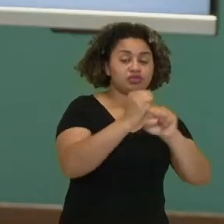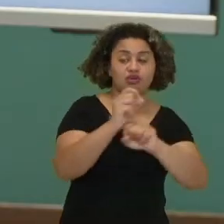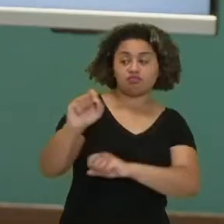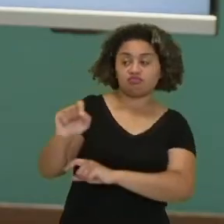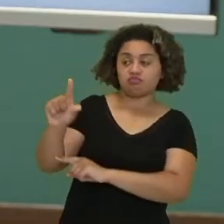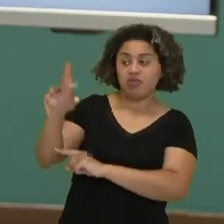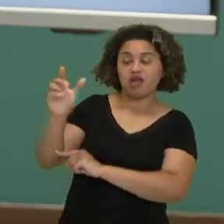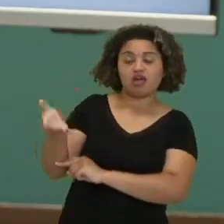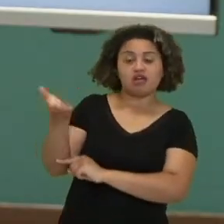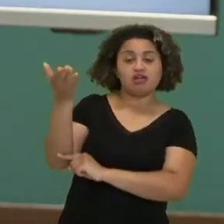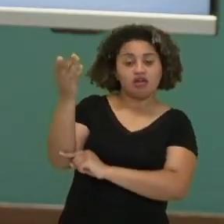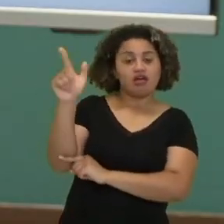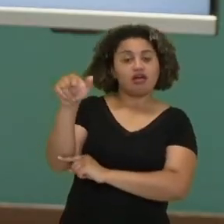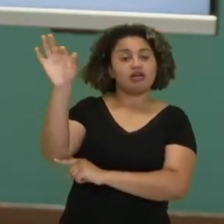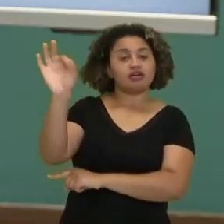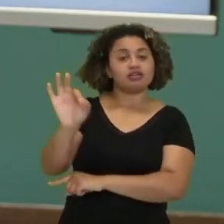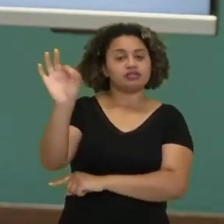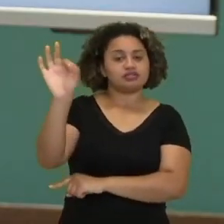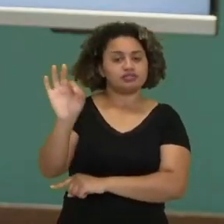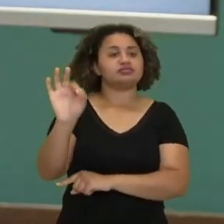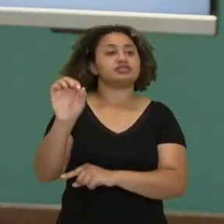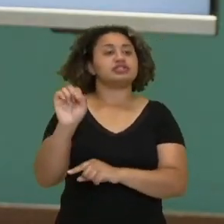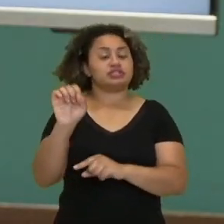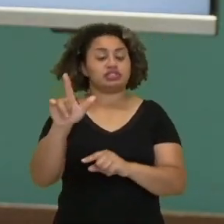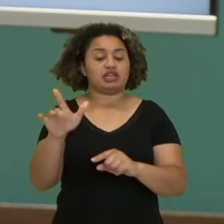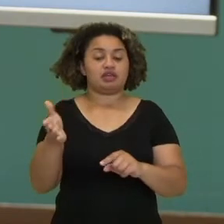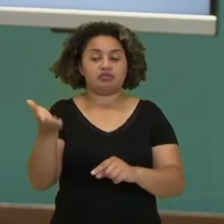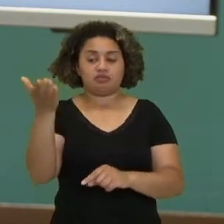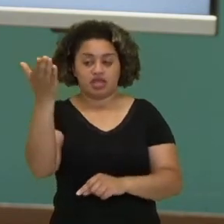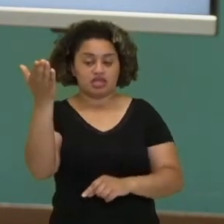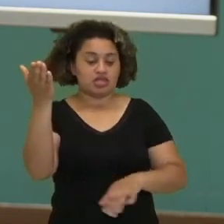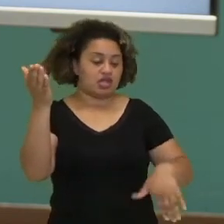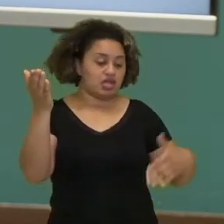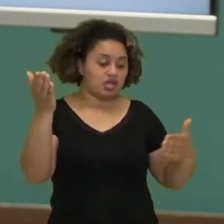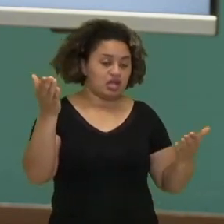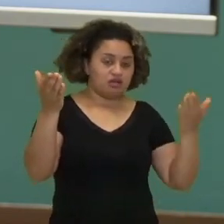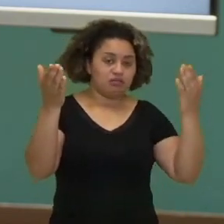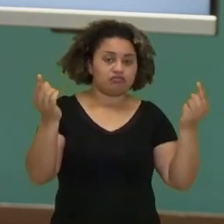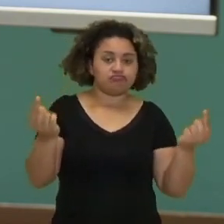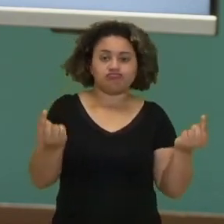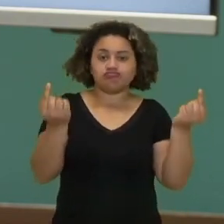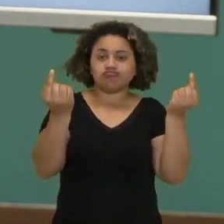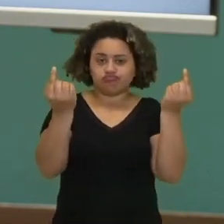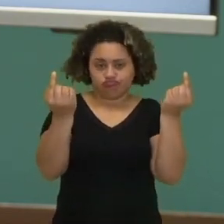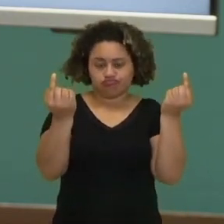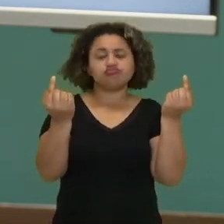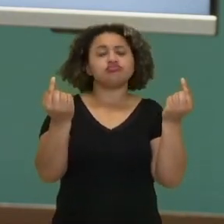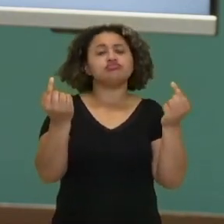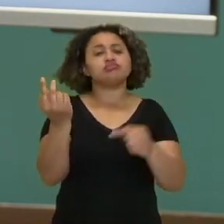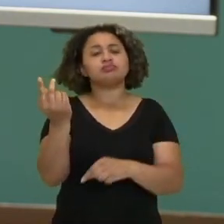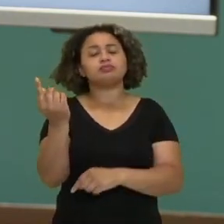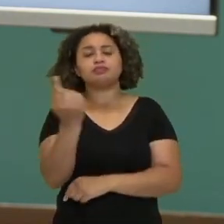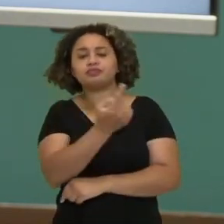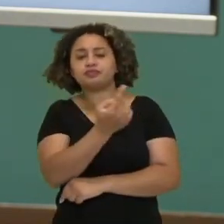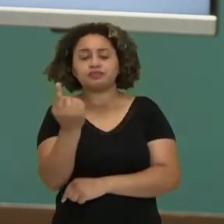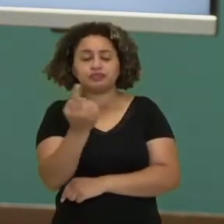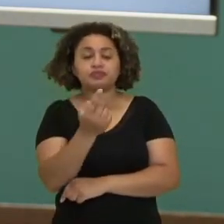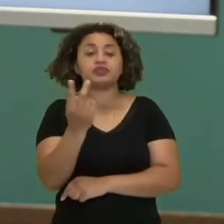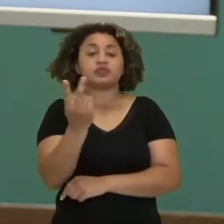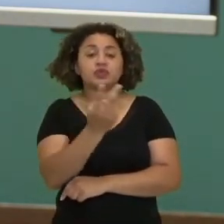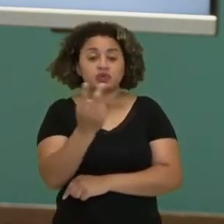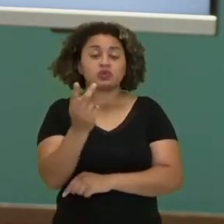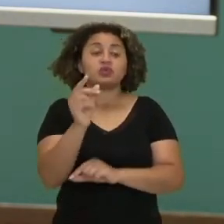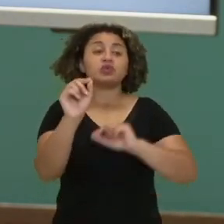o percentual. Quando uma grandeza aumenta e a outra também, nós podemos dizer que